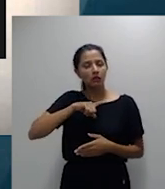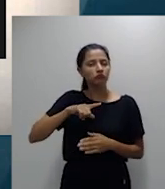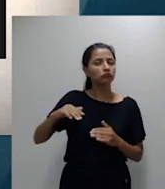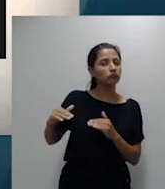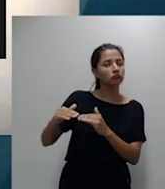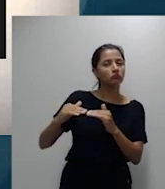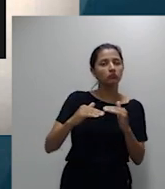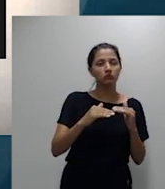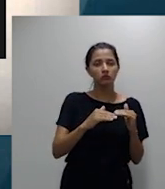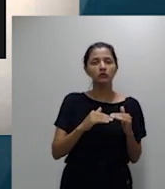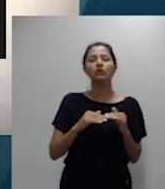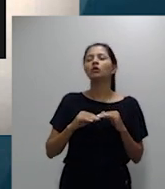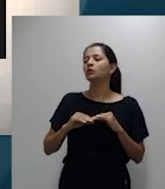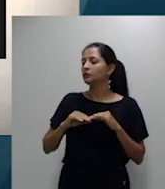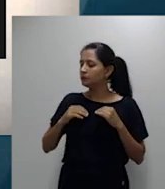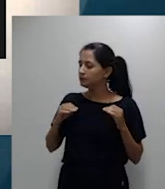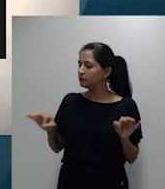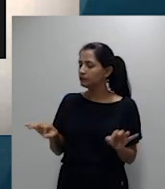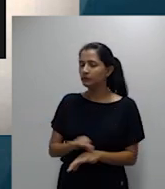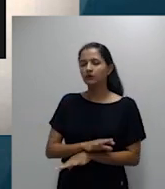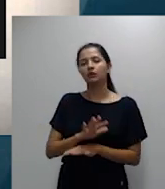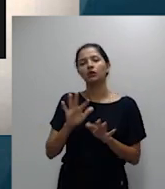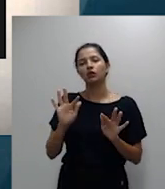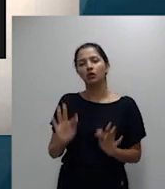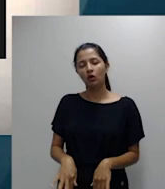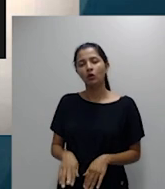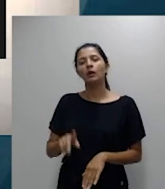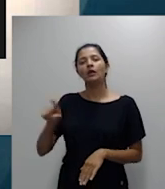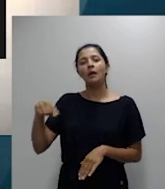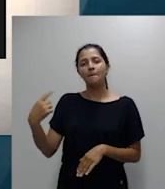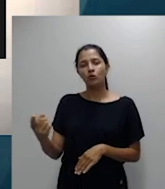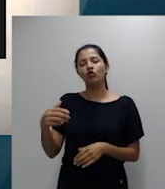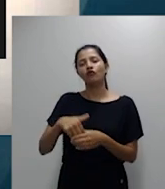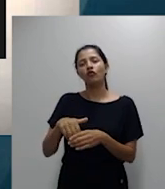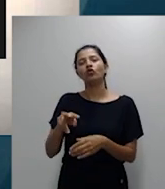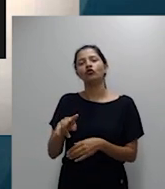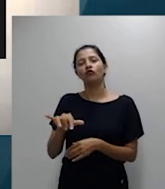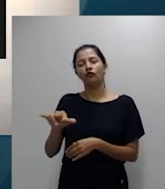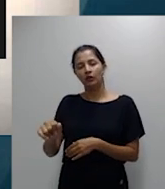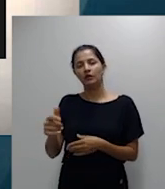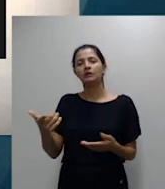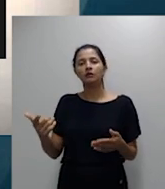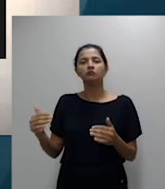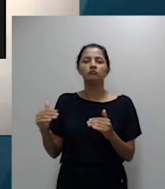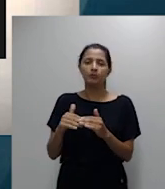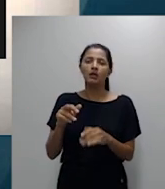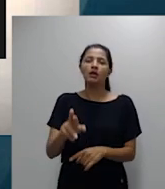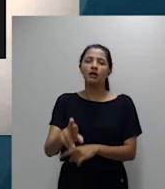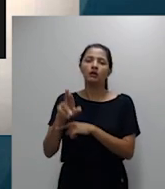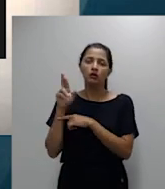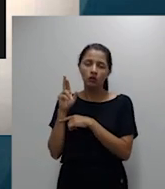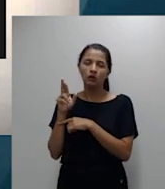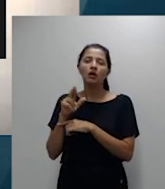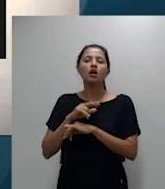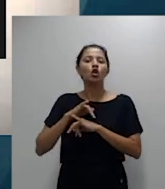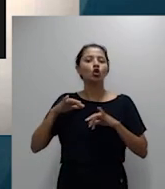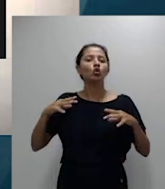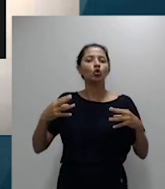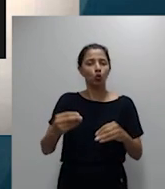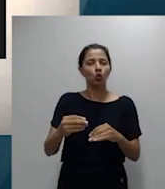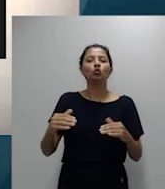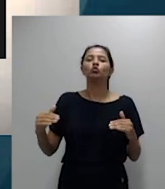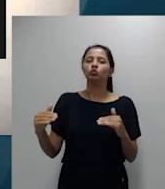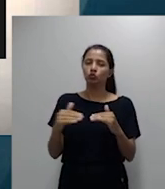acordo Então resultado do julgamento após o voto-vista me surjam de falha poema toda a turma a unanimidade